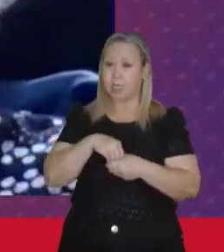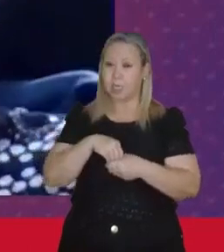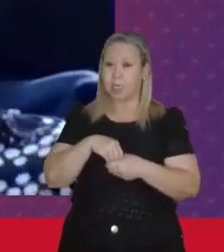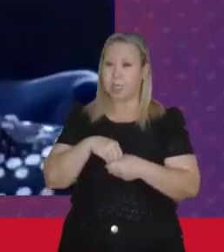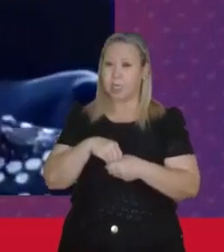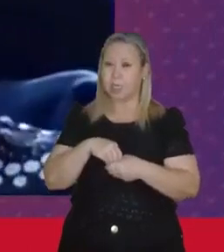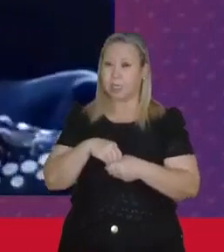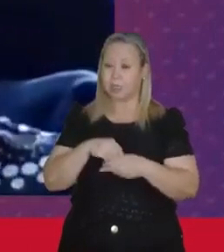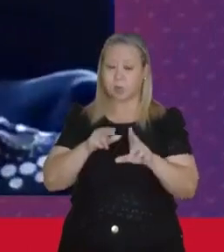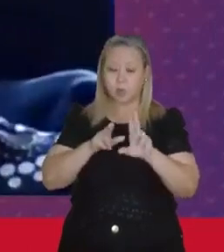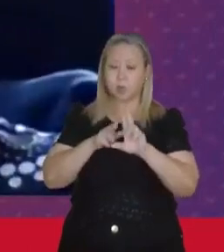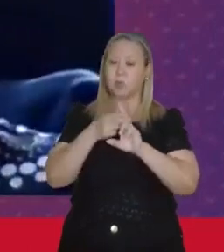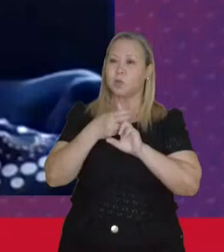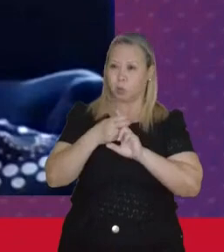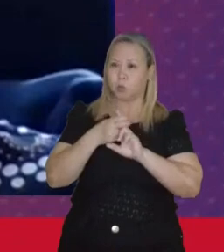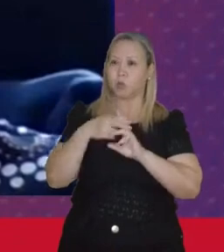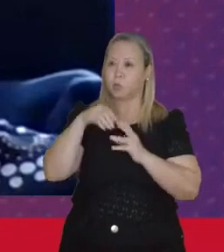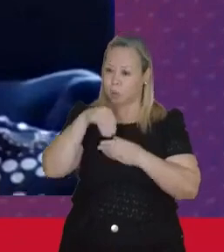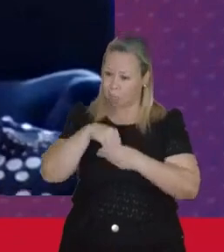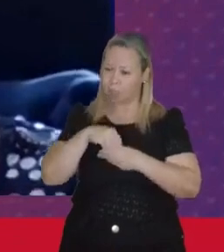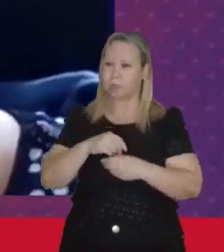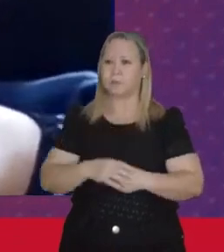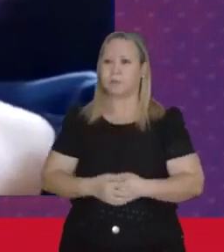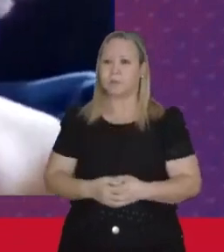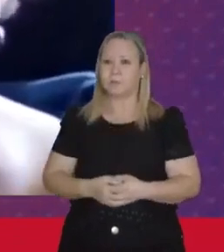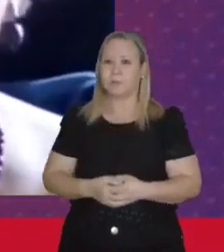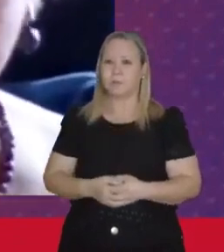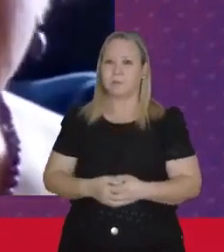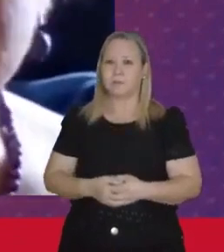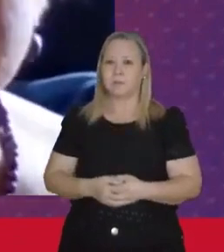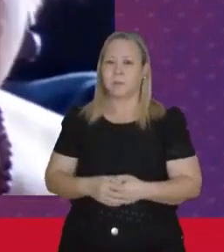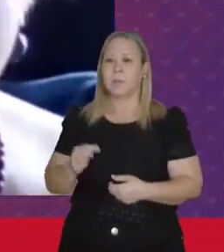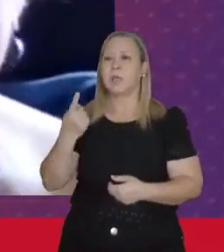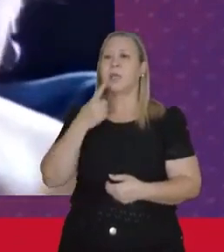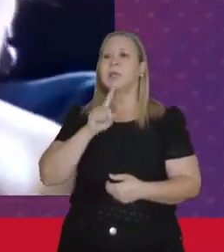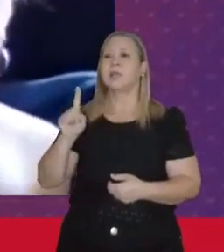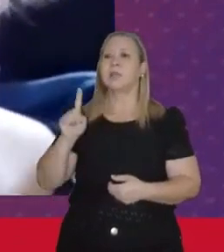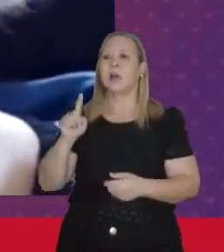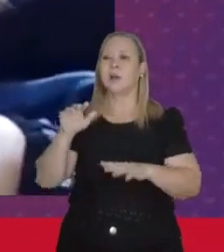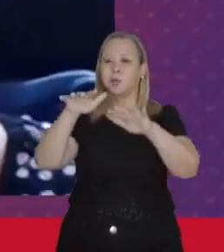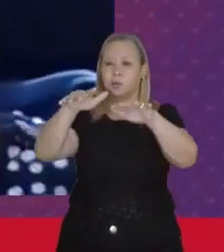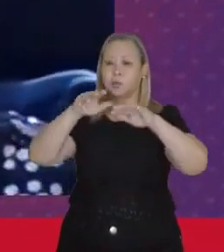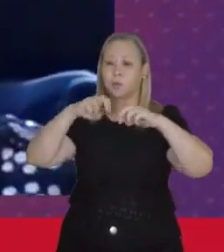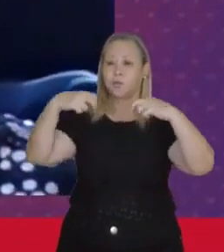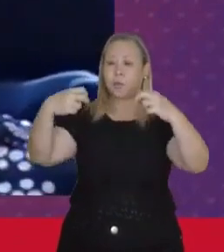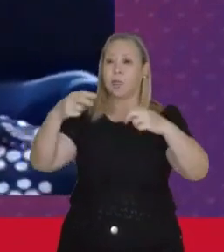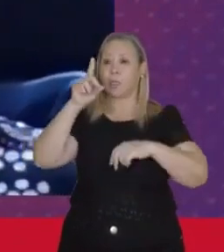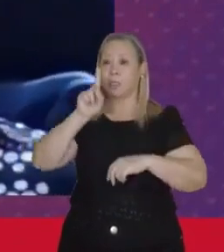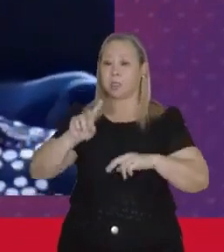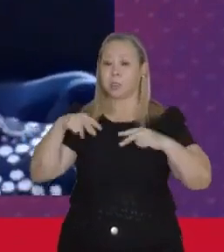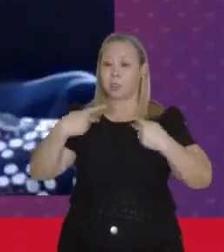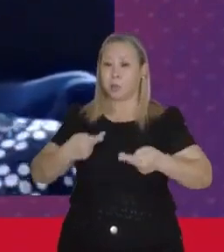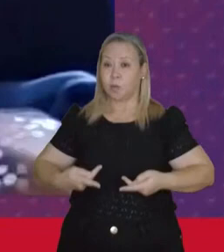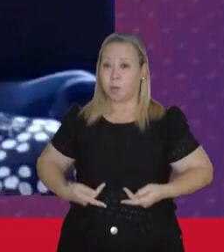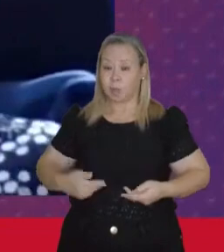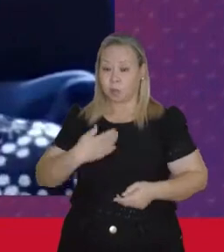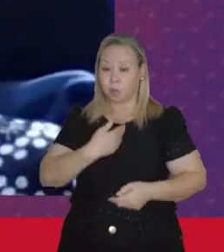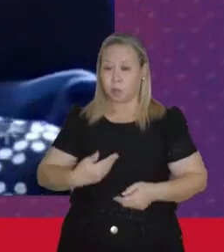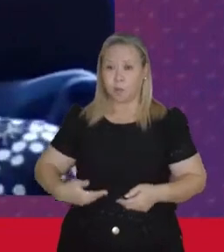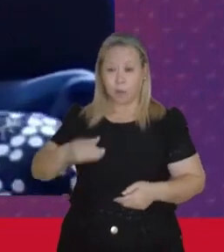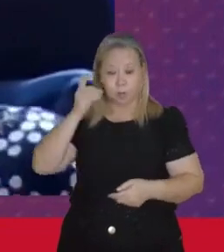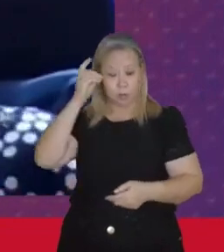no SUS já era. E na última Conferência de Direitos Humanos do governo Dilma,